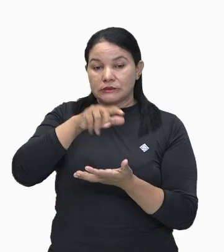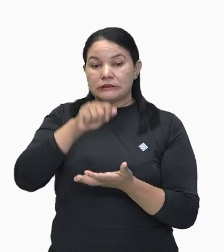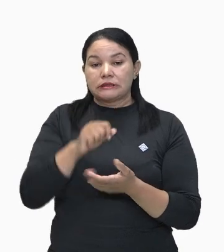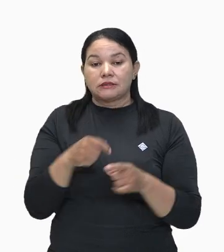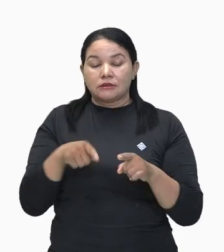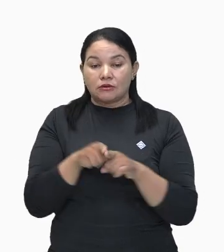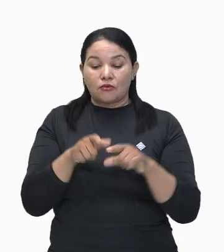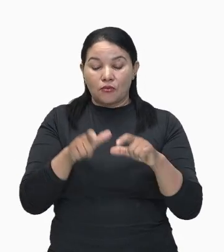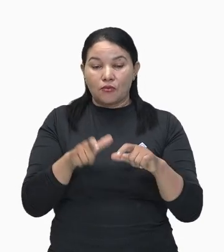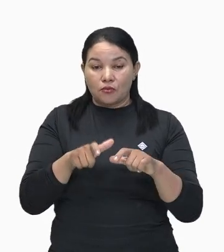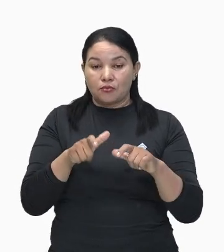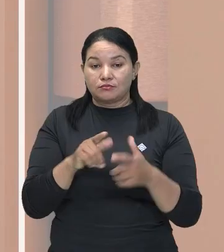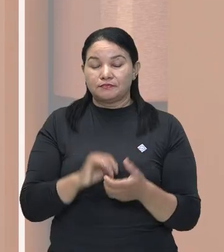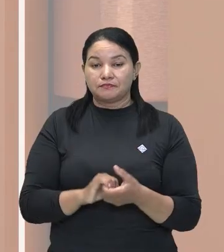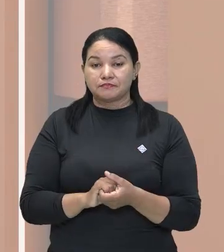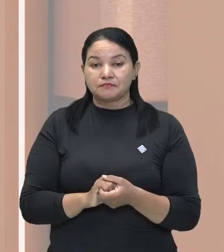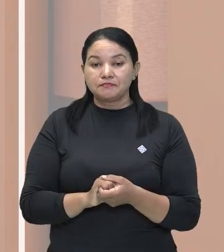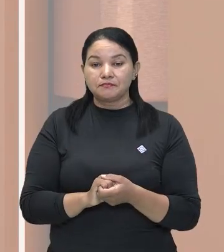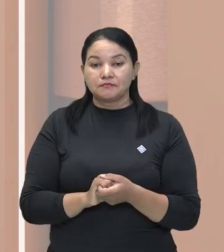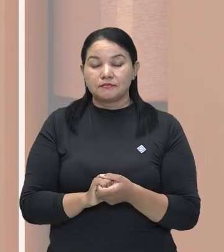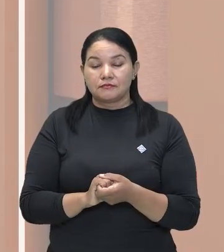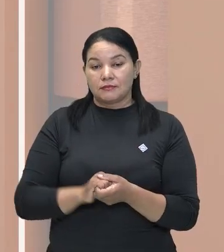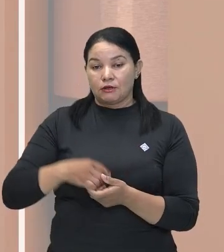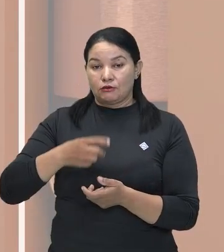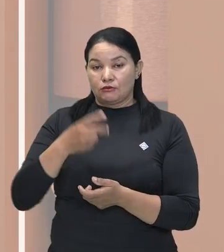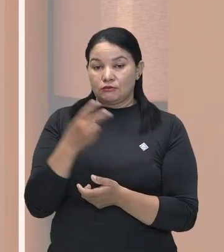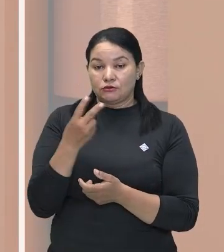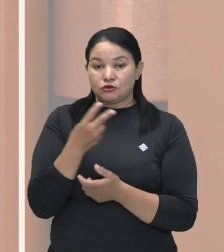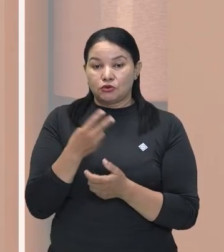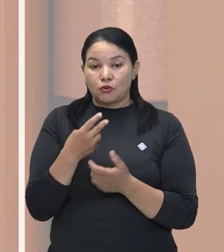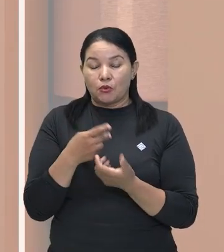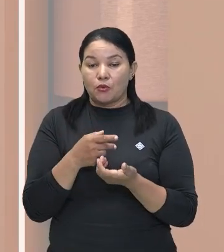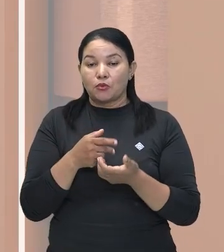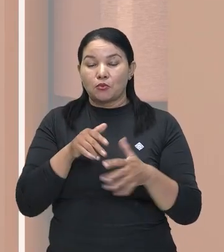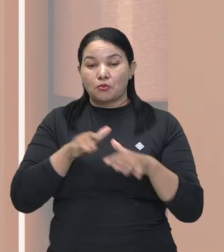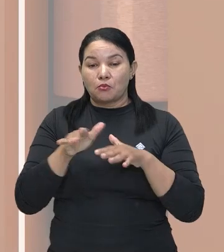mais setentrional. O segundo movimento separatista que a gente